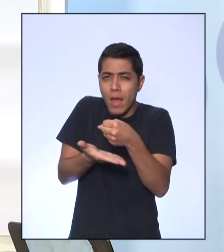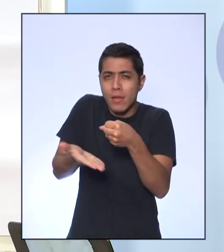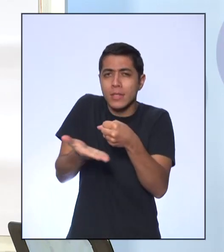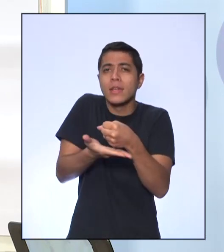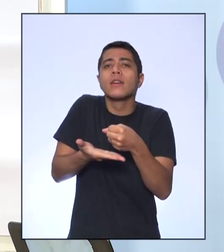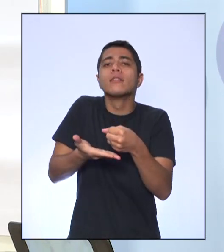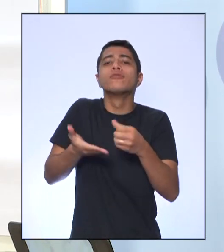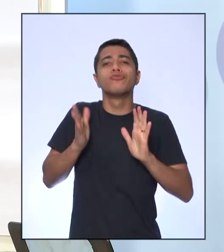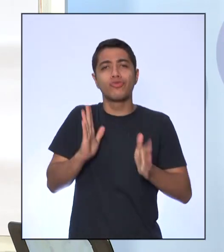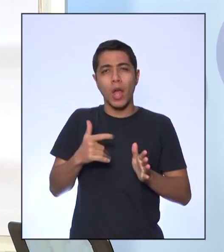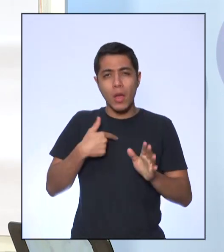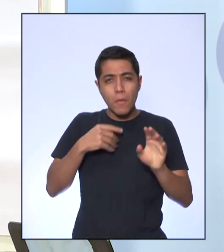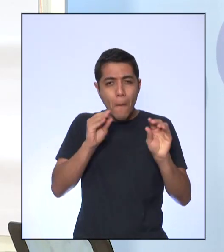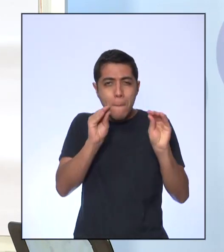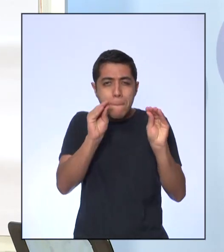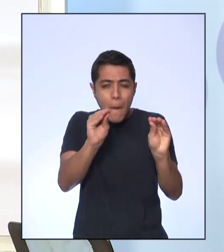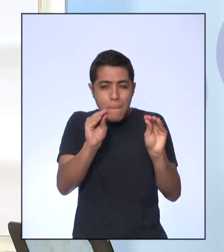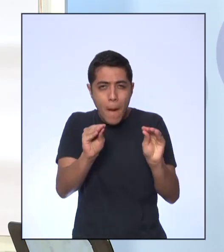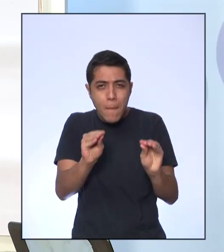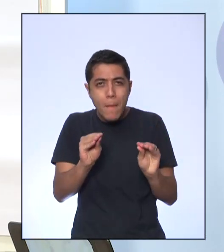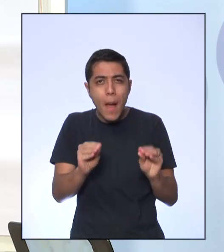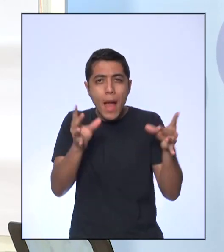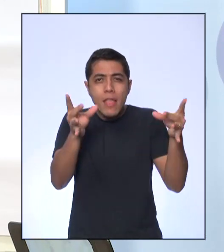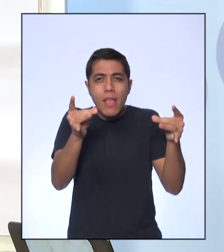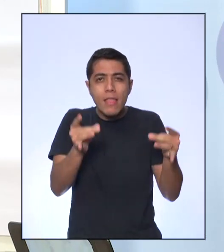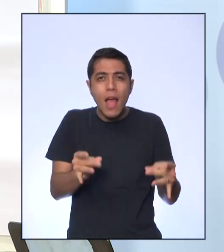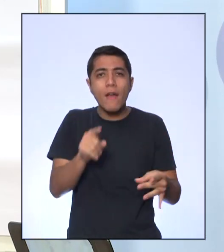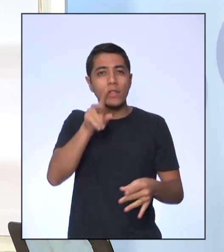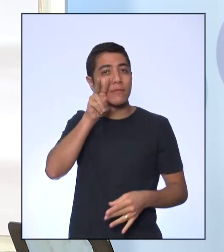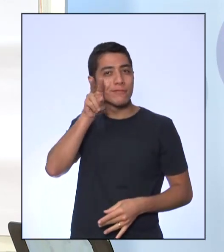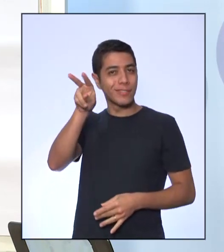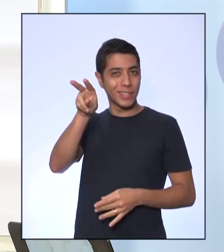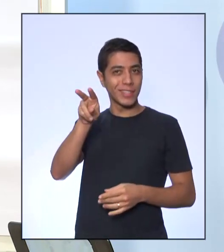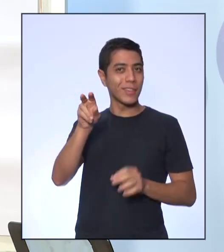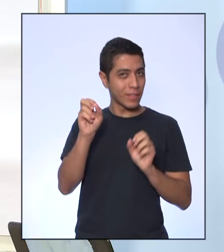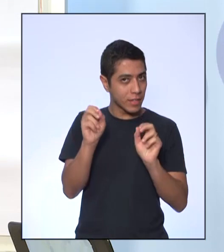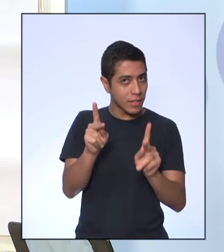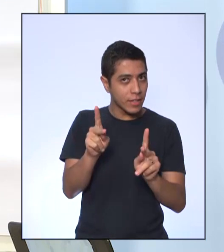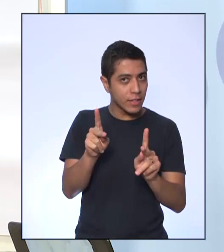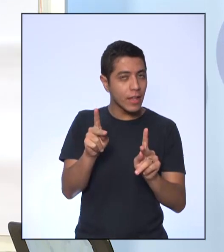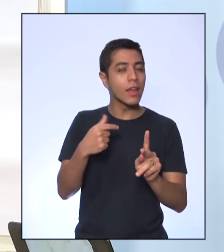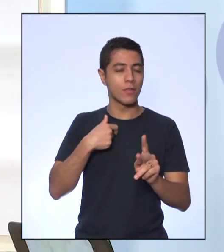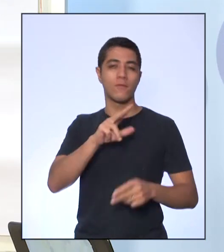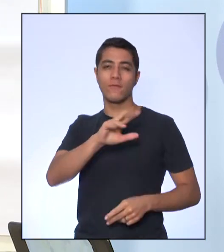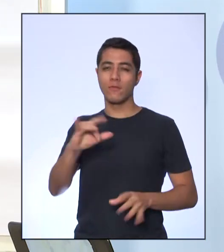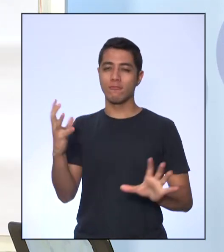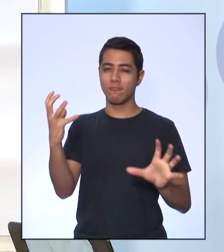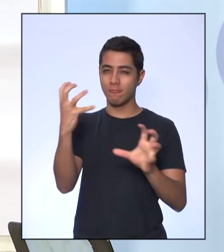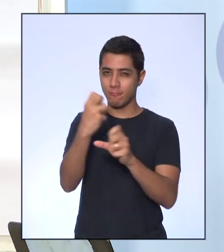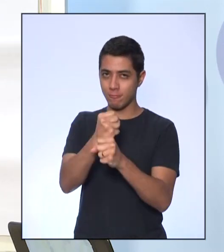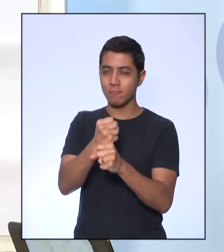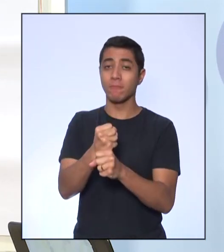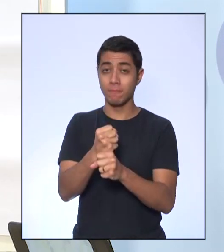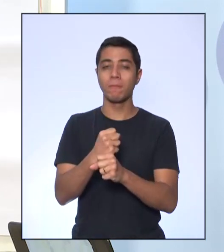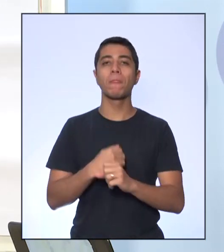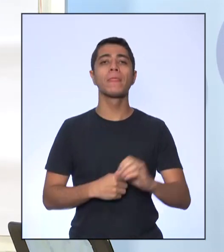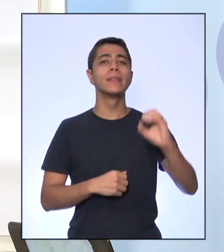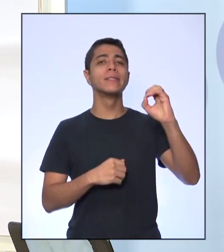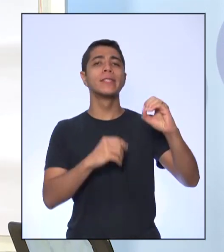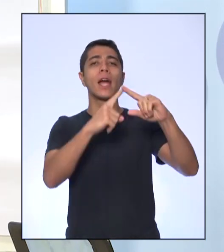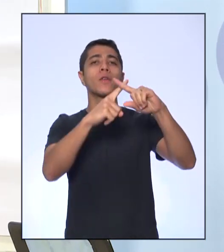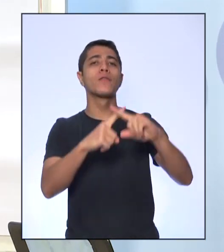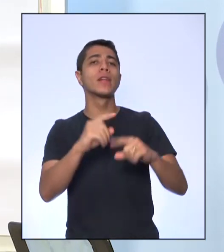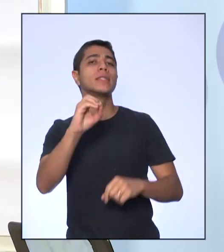aqui para vocês enxergarem essas diagonais e eu vou resolver. Então, eu tenho qualquer coisa vezes 0 aqui, então 0 vezes 0 dá